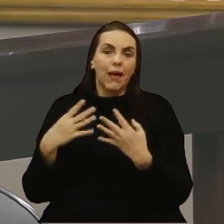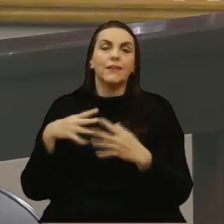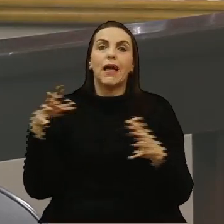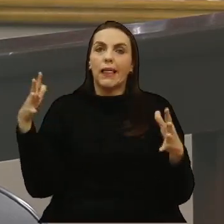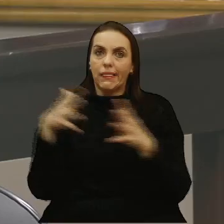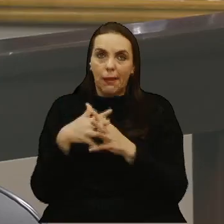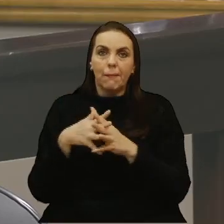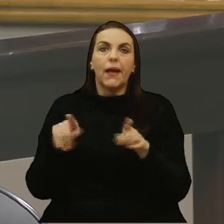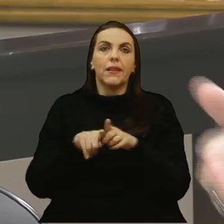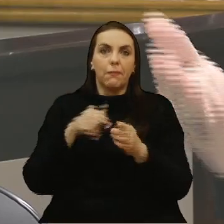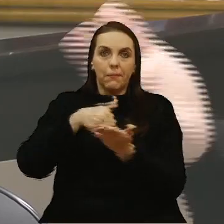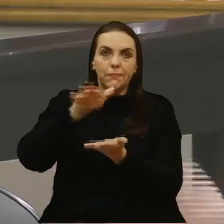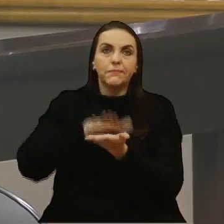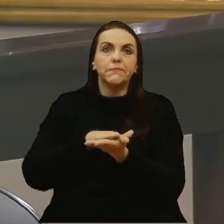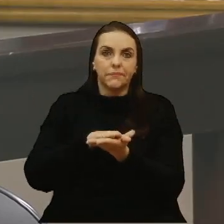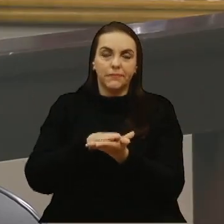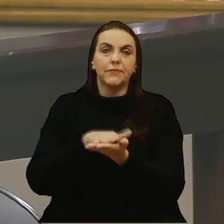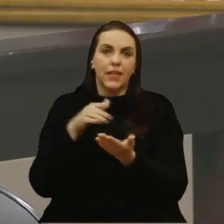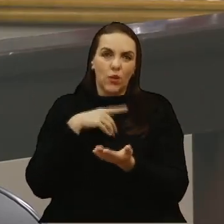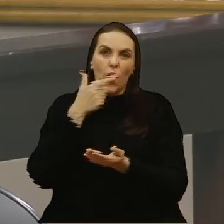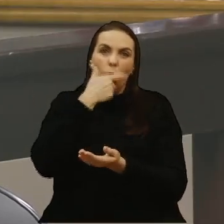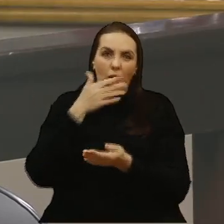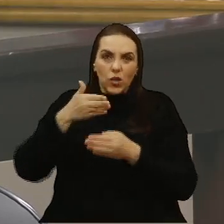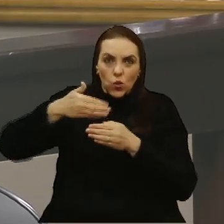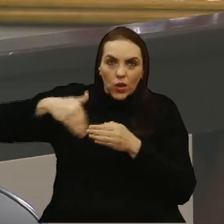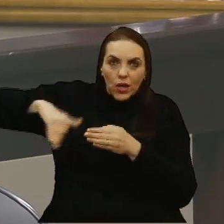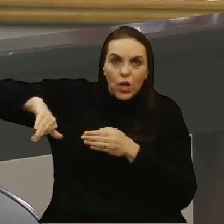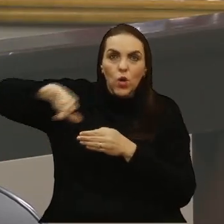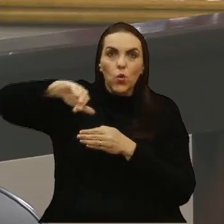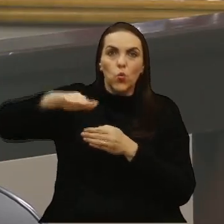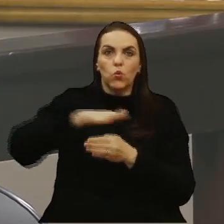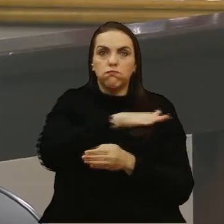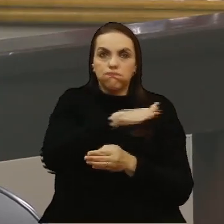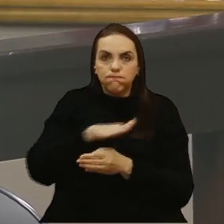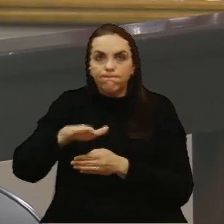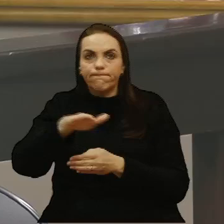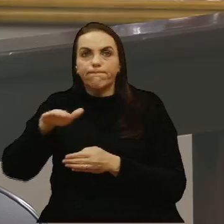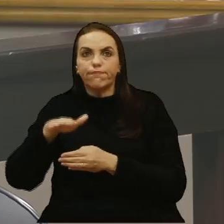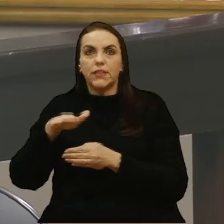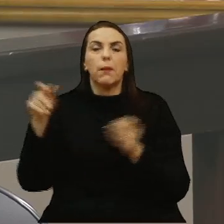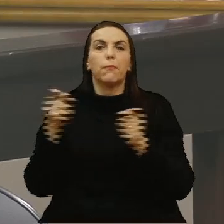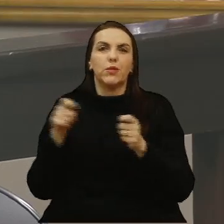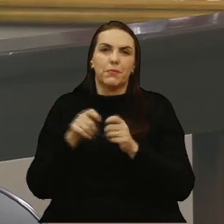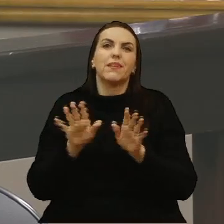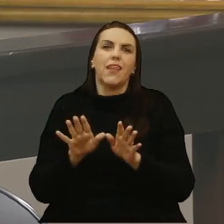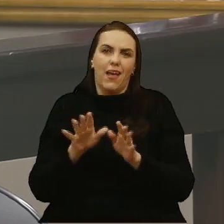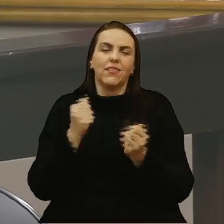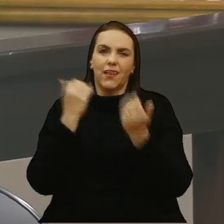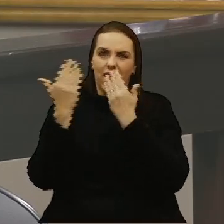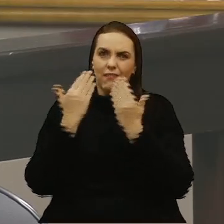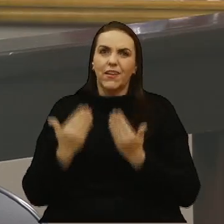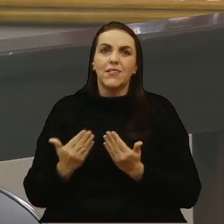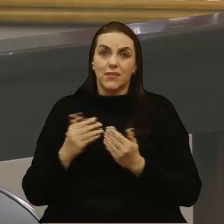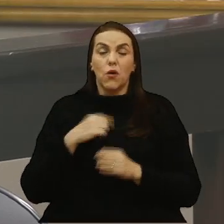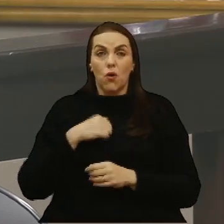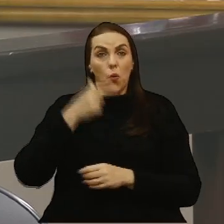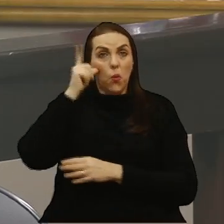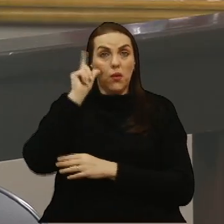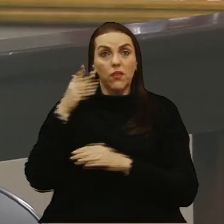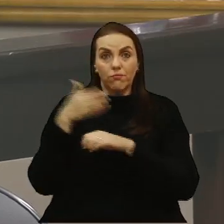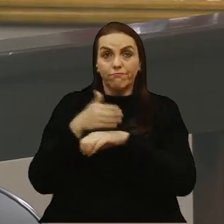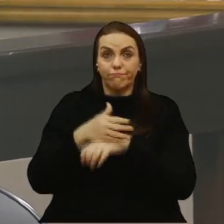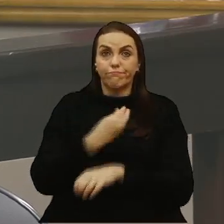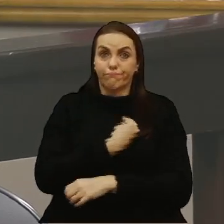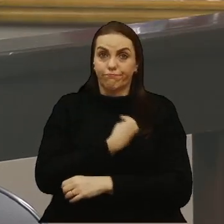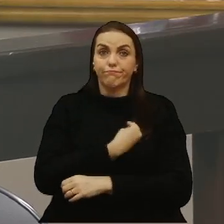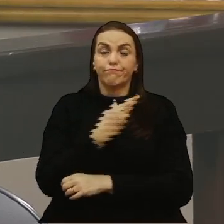autuados também. Então, esses recuos acho que ajudaria bastante. Espero que eles entendam e avaliem essa situação. Ontem eu estive lá e é complicado, né? E